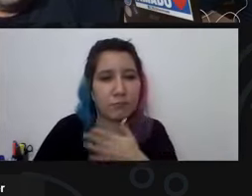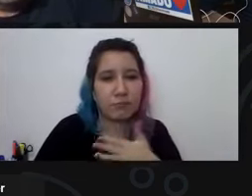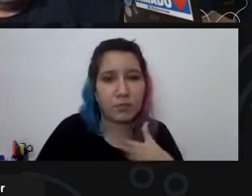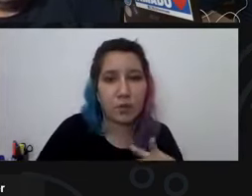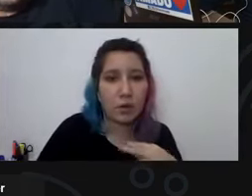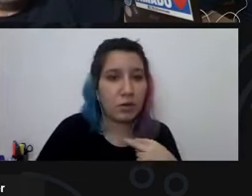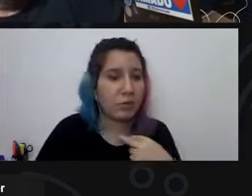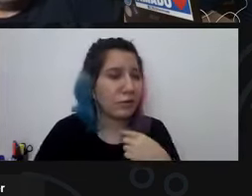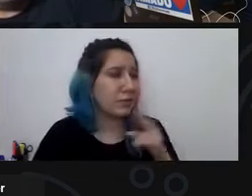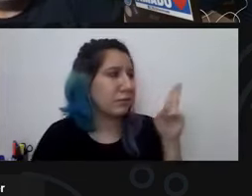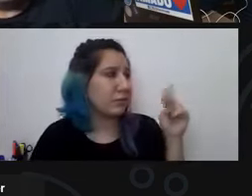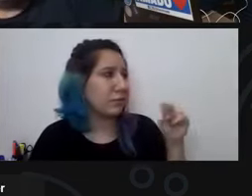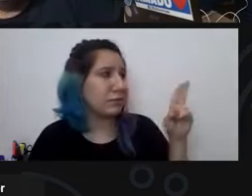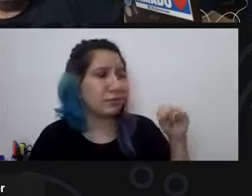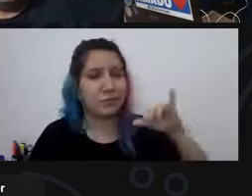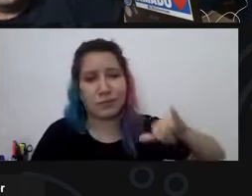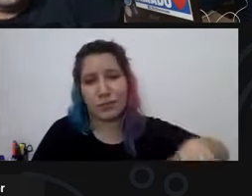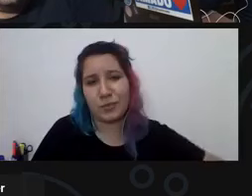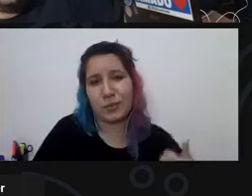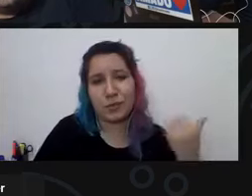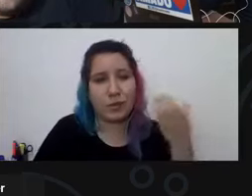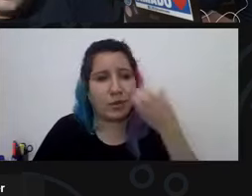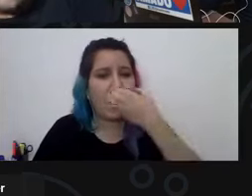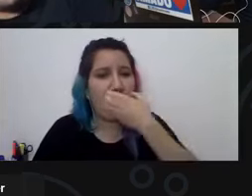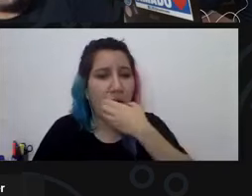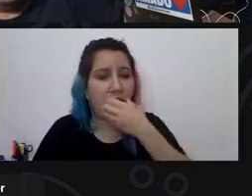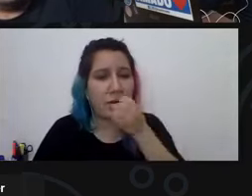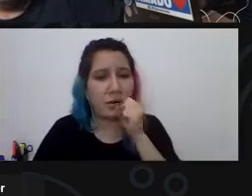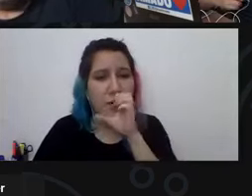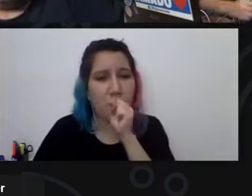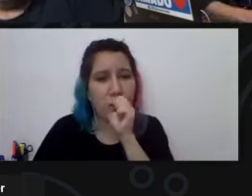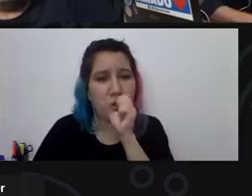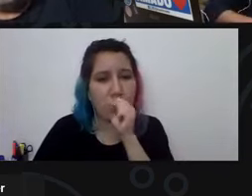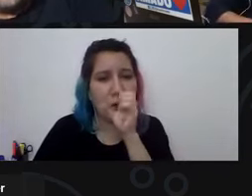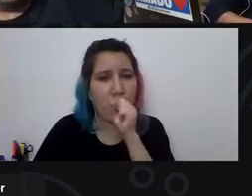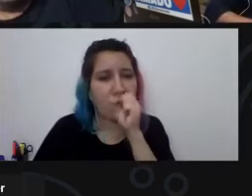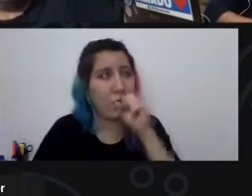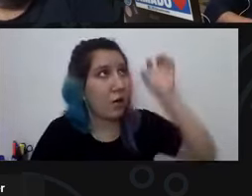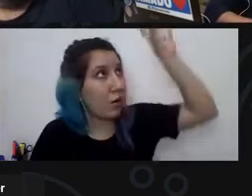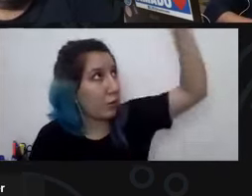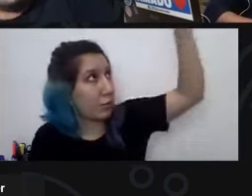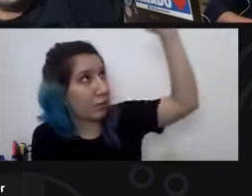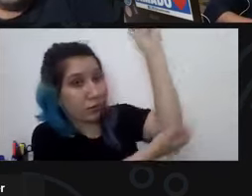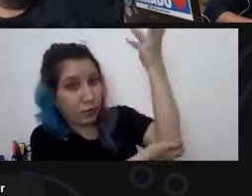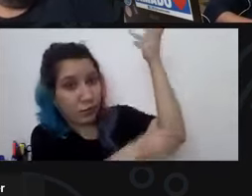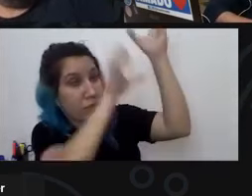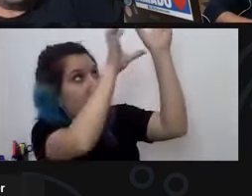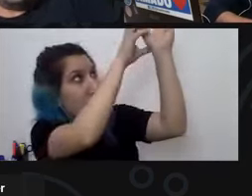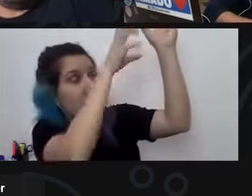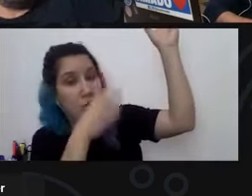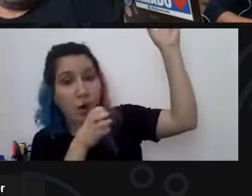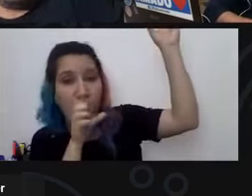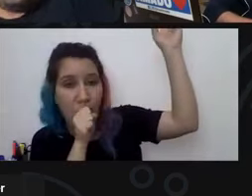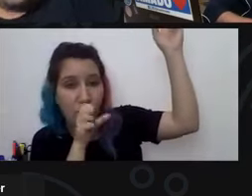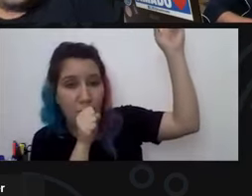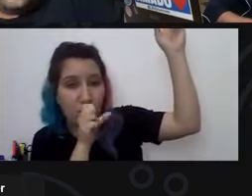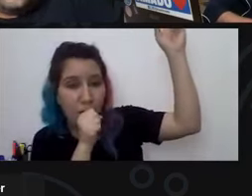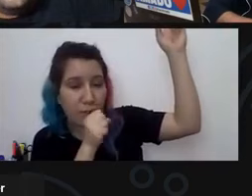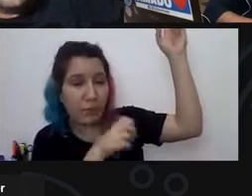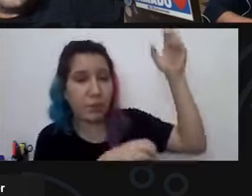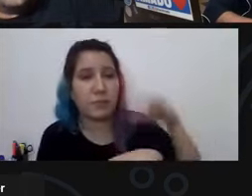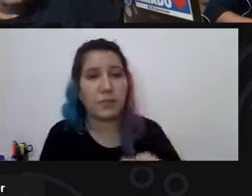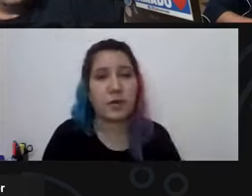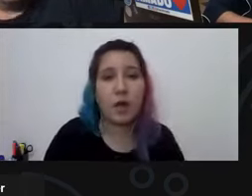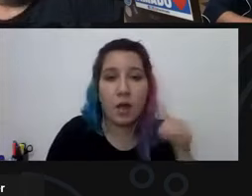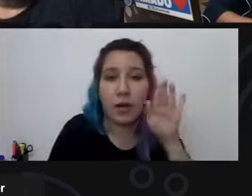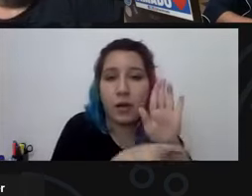tiveram uma oportunidade de tirar uma laranja do pé, colher um pé de alface, ou ajudar a plantar alguma hortaliça.